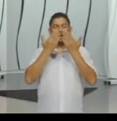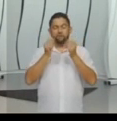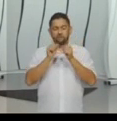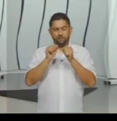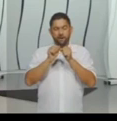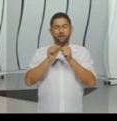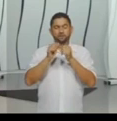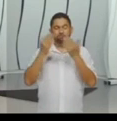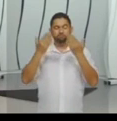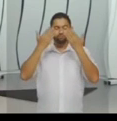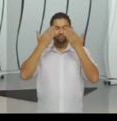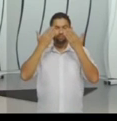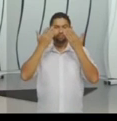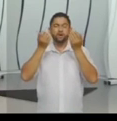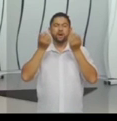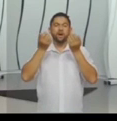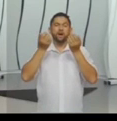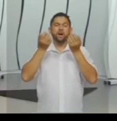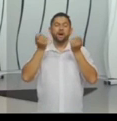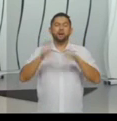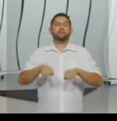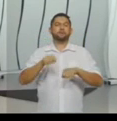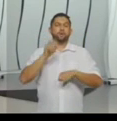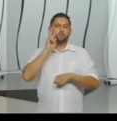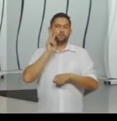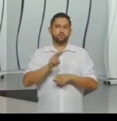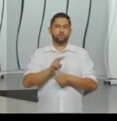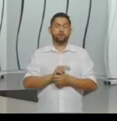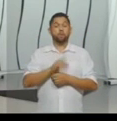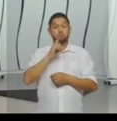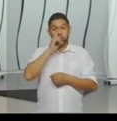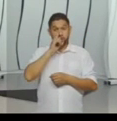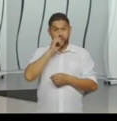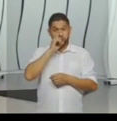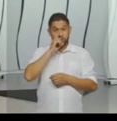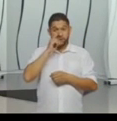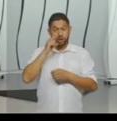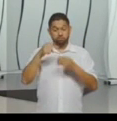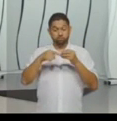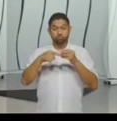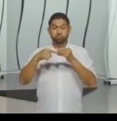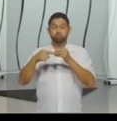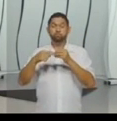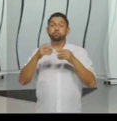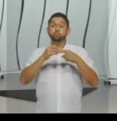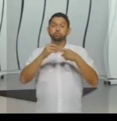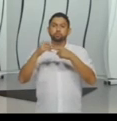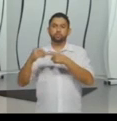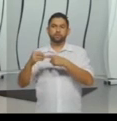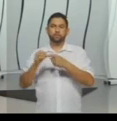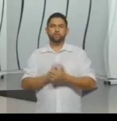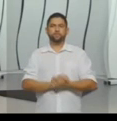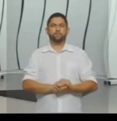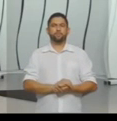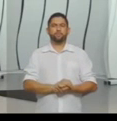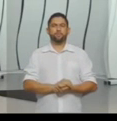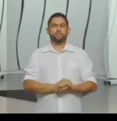capacidade de enxergar. Então, aí é o perigo da toxoplasmose. A amebíase, que eu falei aqui primeiro, ela tem uma